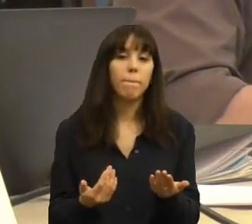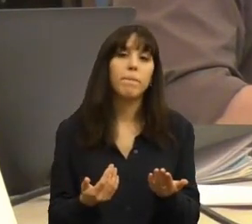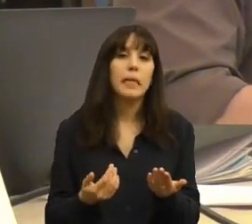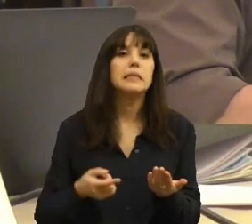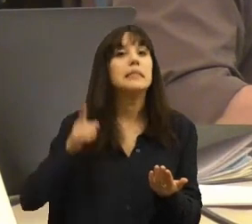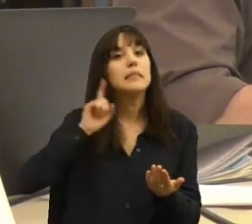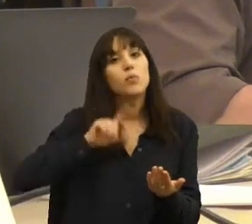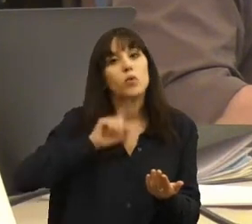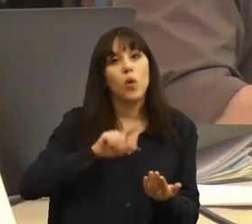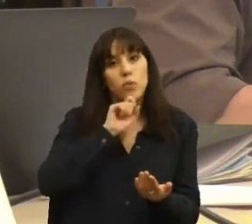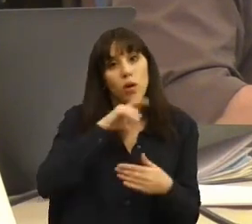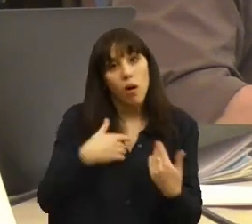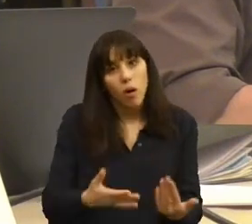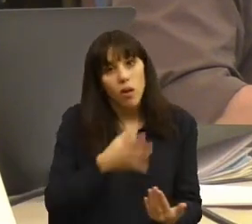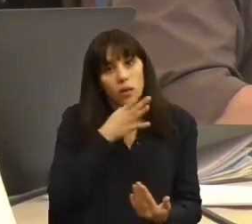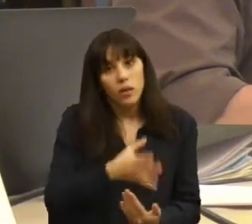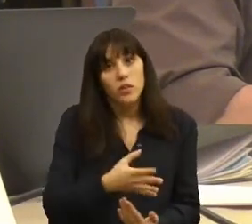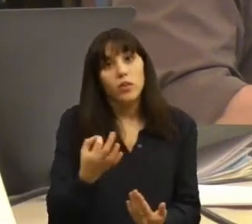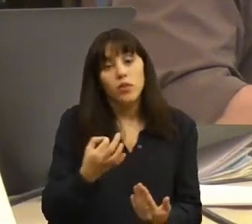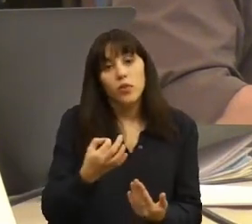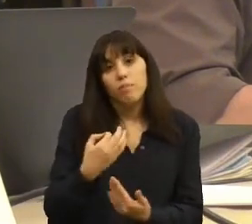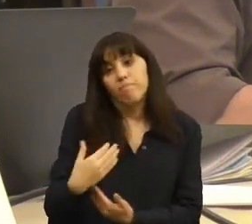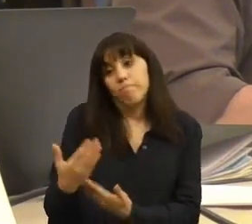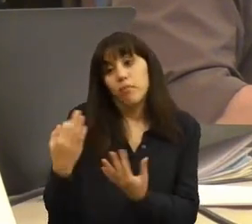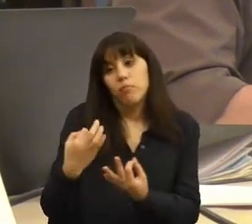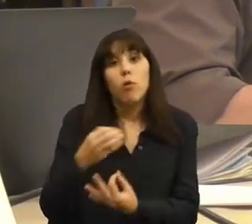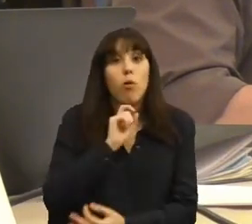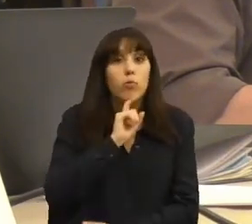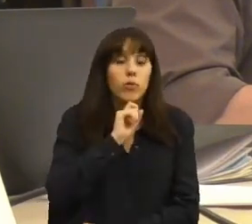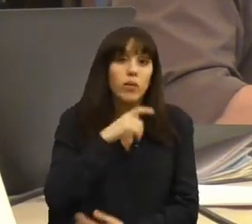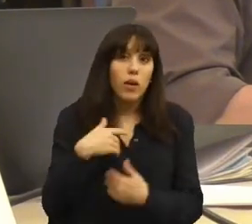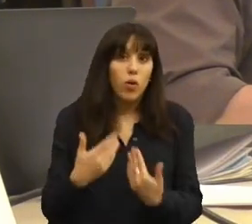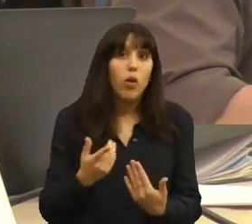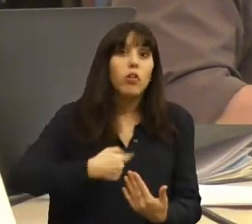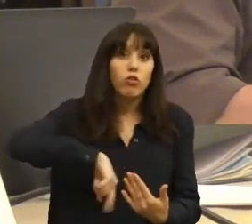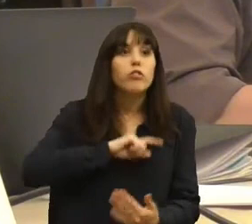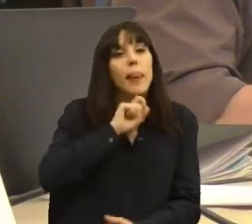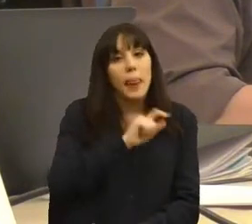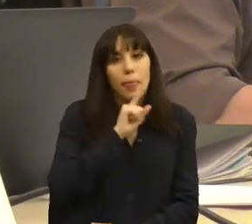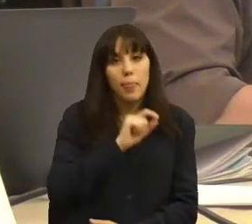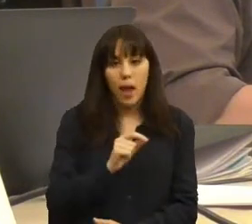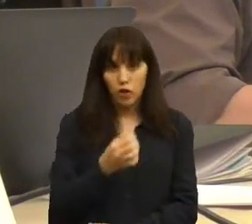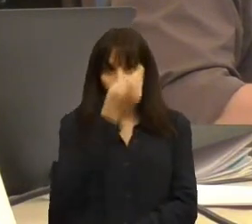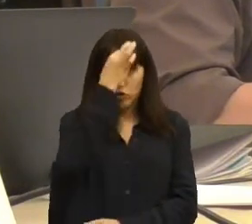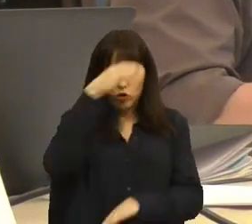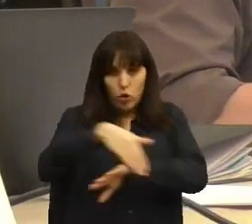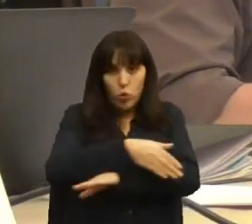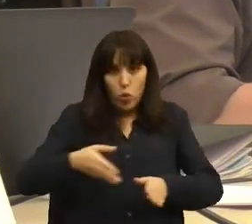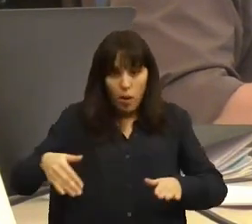utilizar esta oportunidade que nos foi dada para assinalar a oportunidade que temos de ainda ir a tempo de reperfilar esta rua